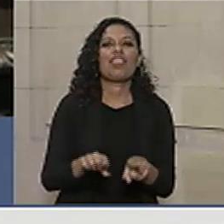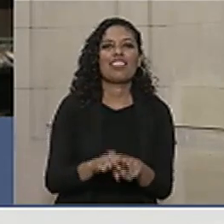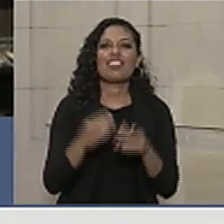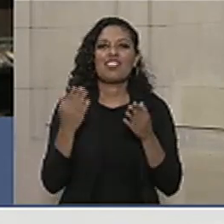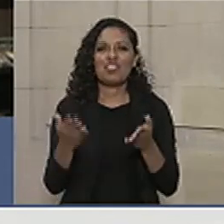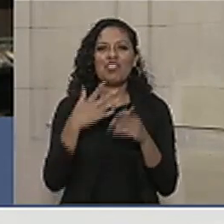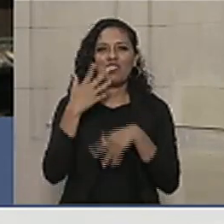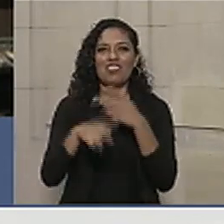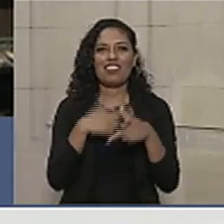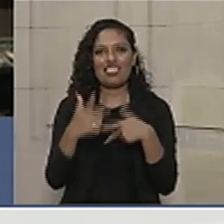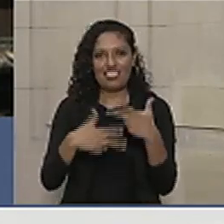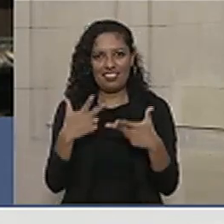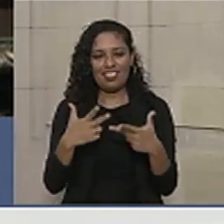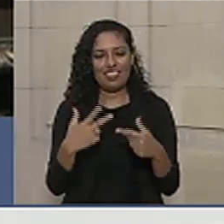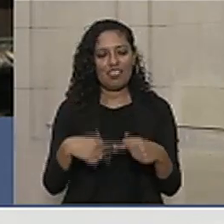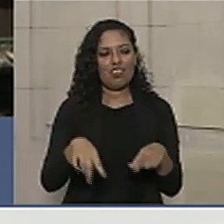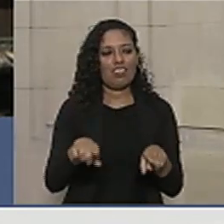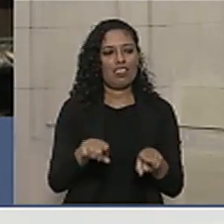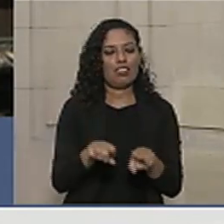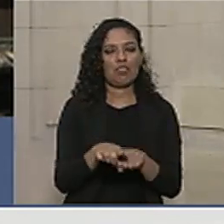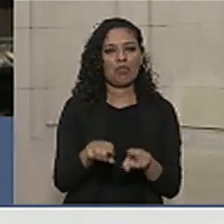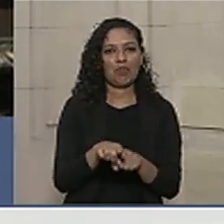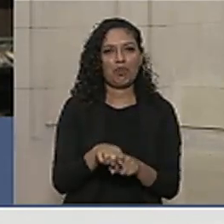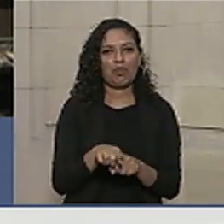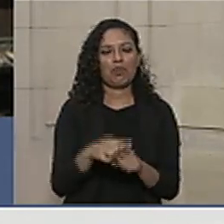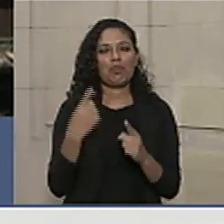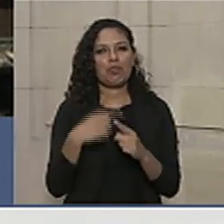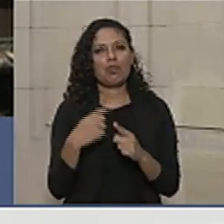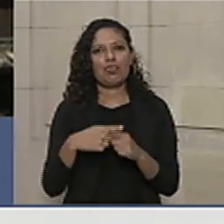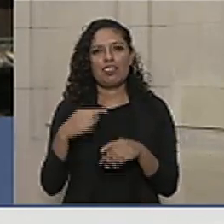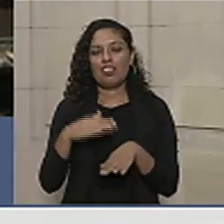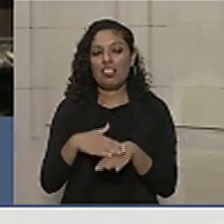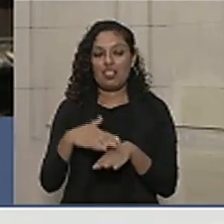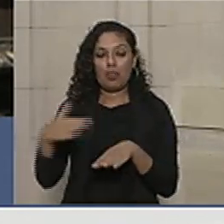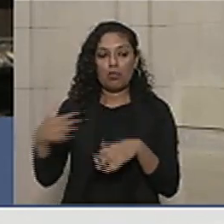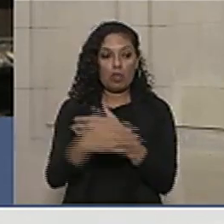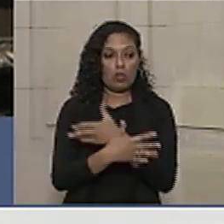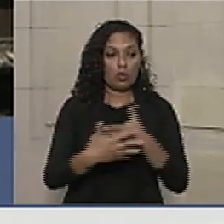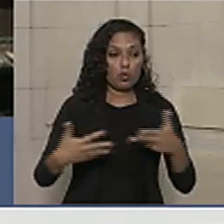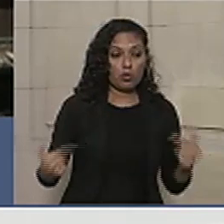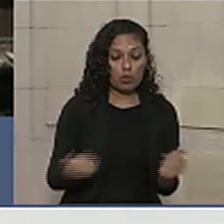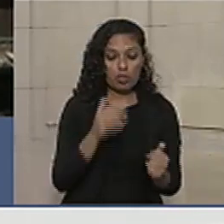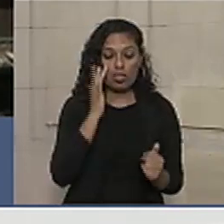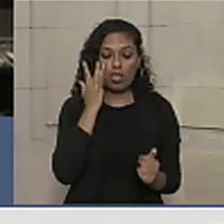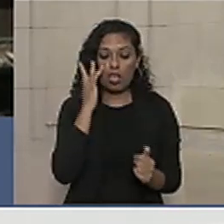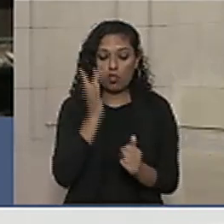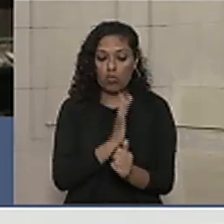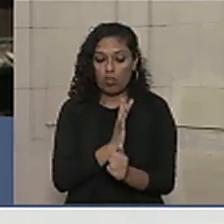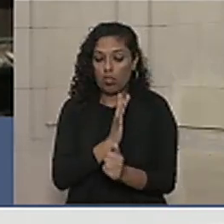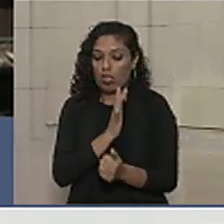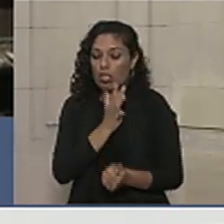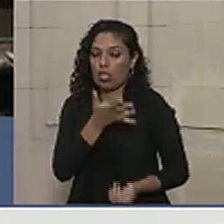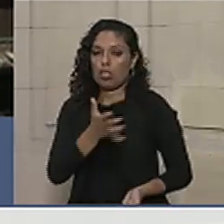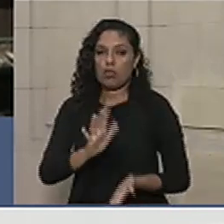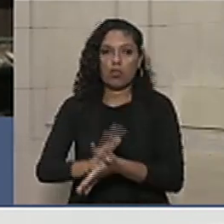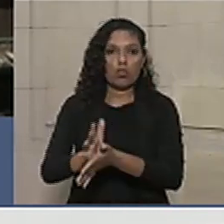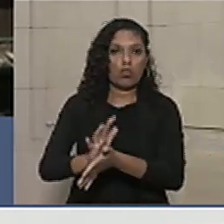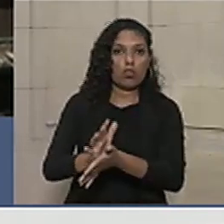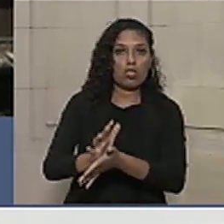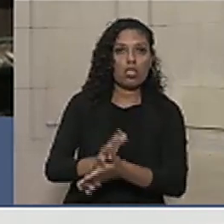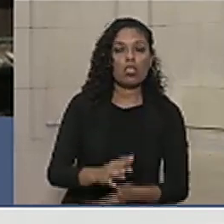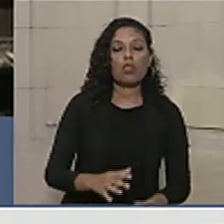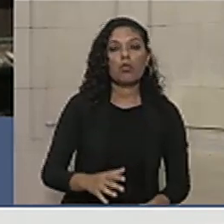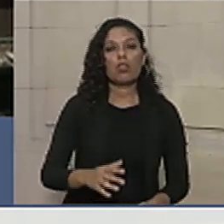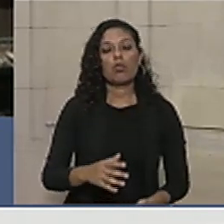continuo dizendo, porque uma das maiores atrocidades e crimes contra a humanidade, para além